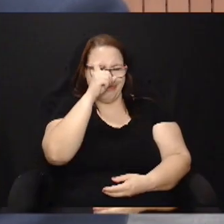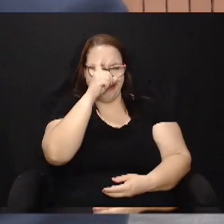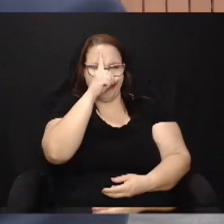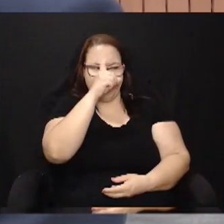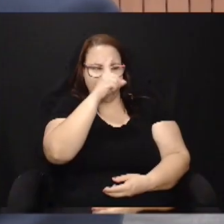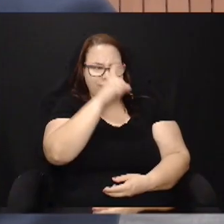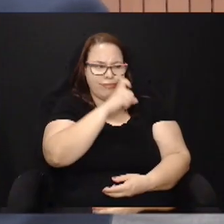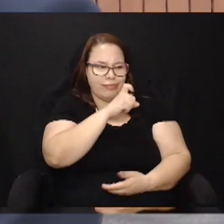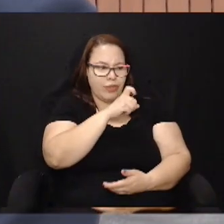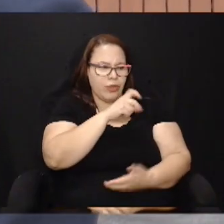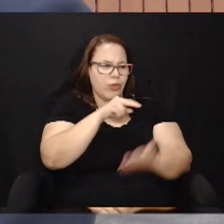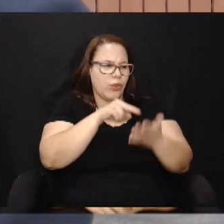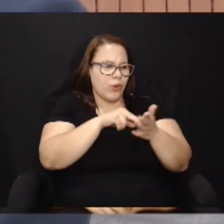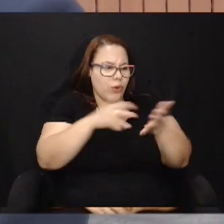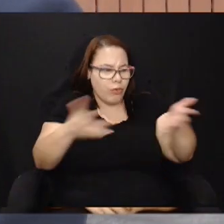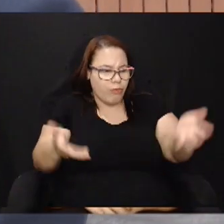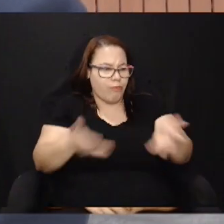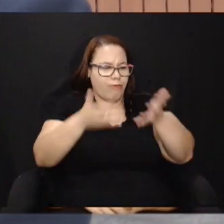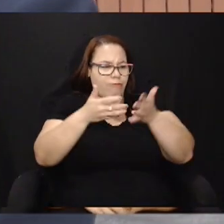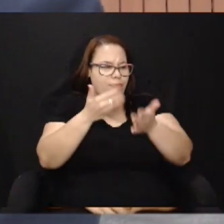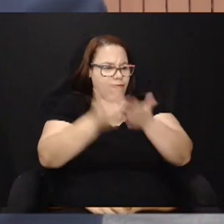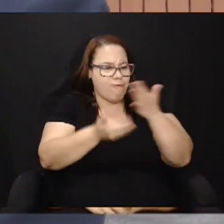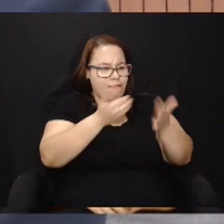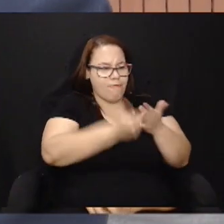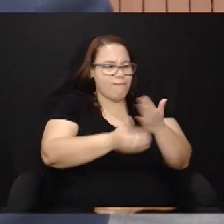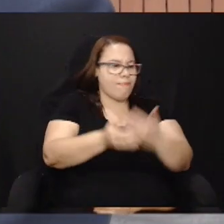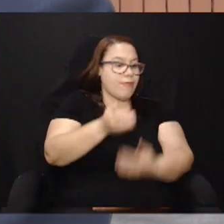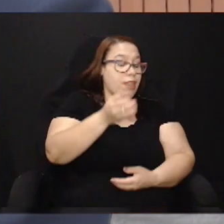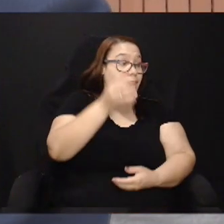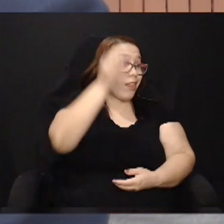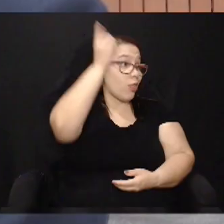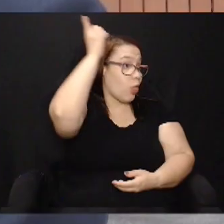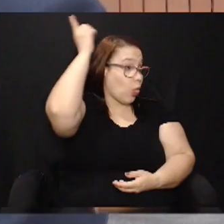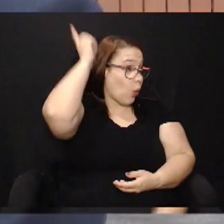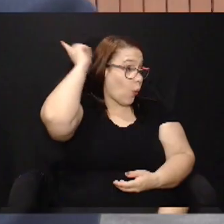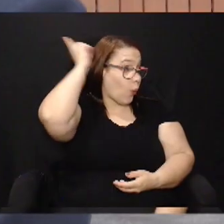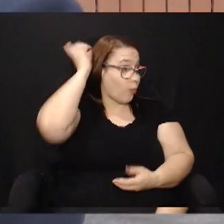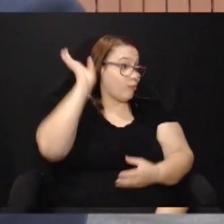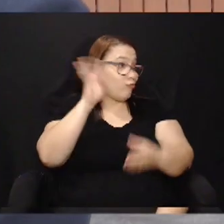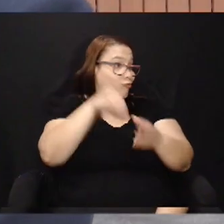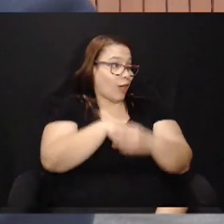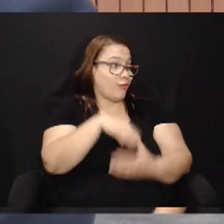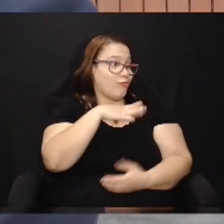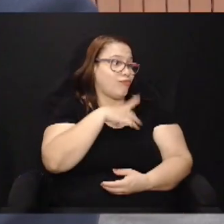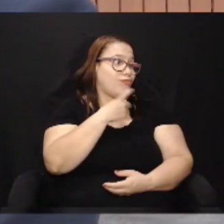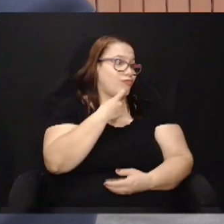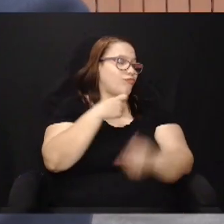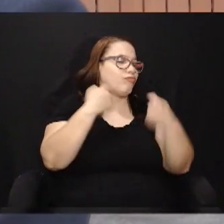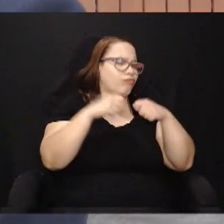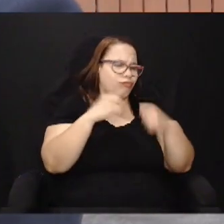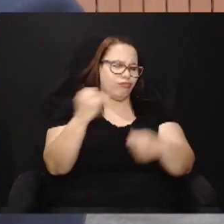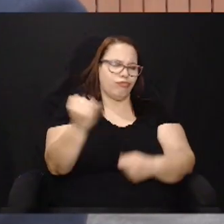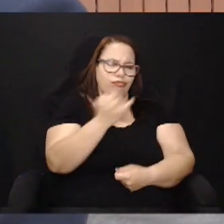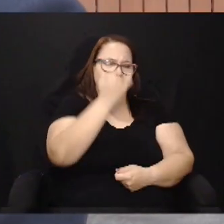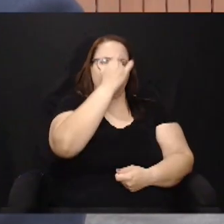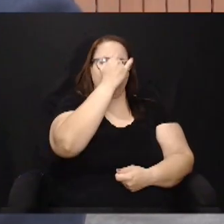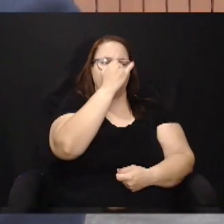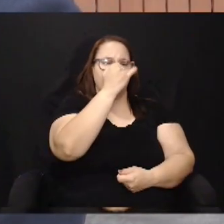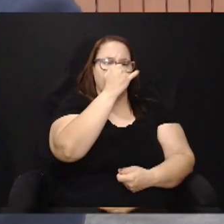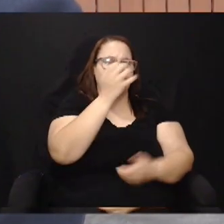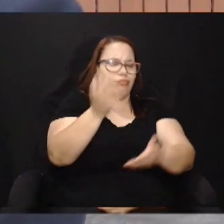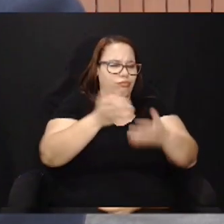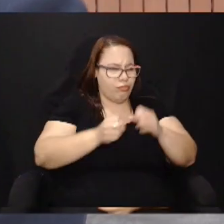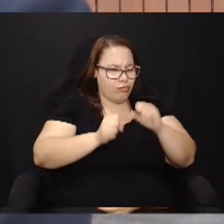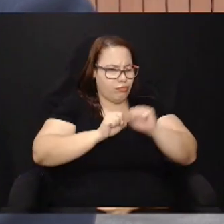incentivo, nós perdemos muitos talentos na nossa cidade. Então é necessário que a gente realça isso e que a gente traz à tona todos